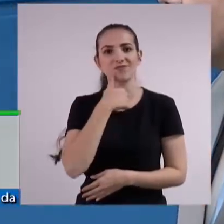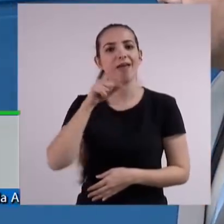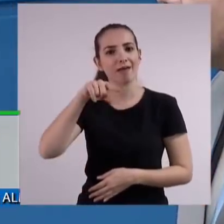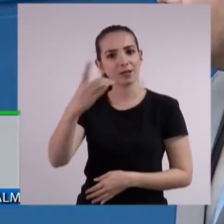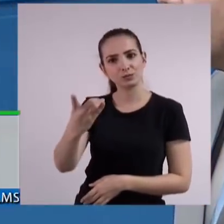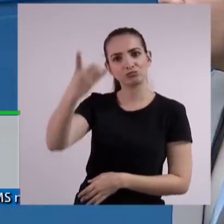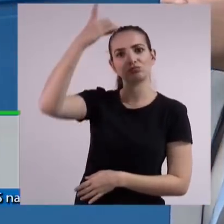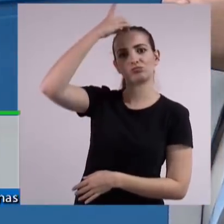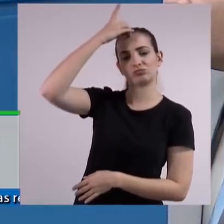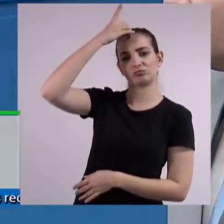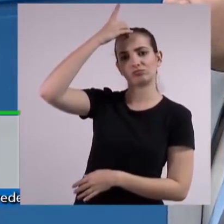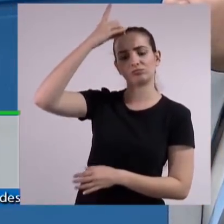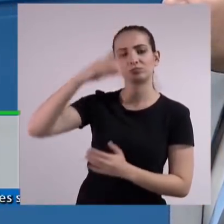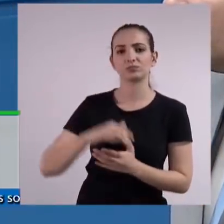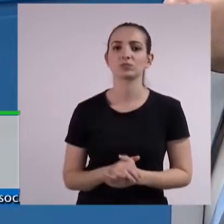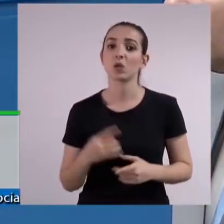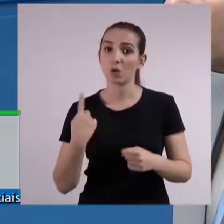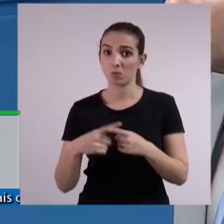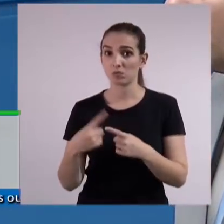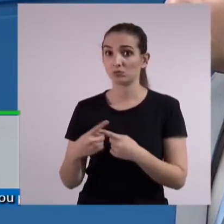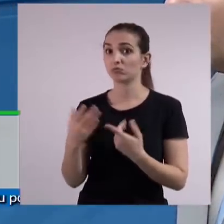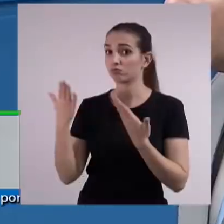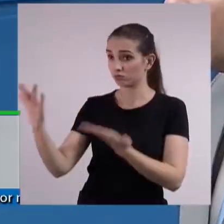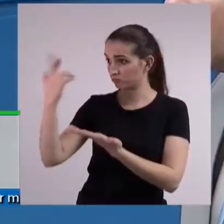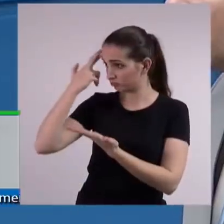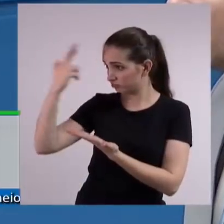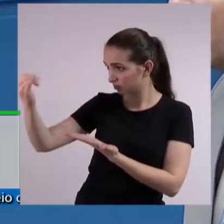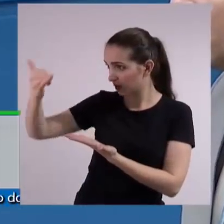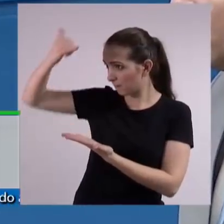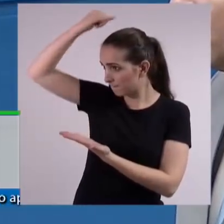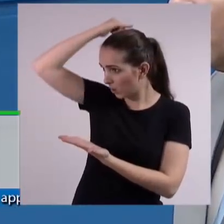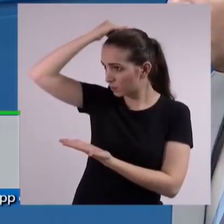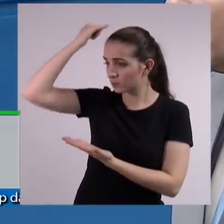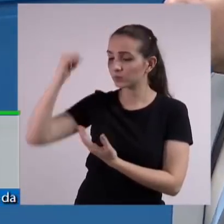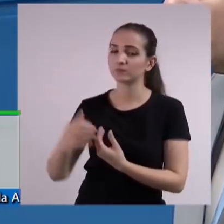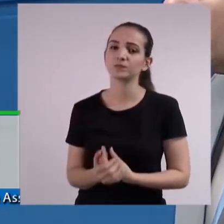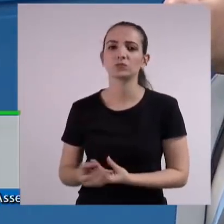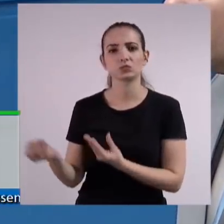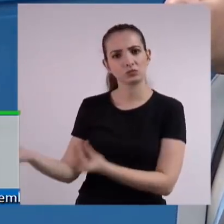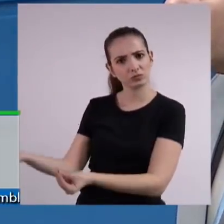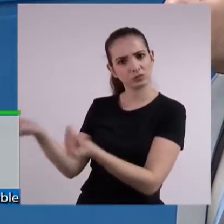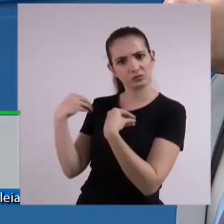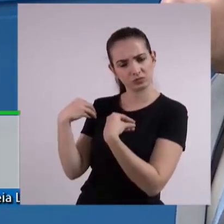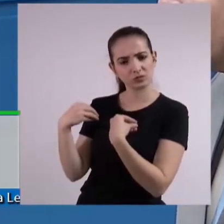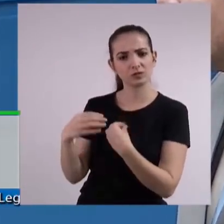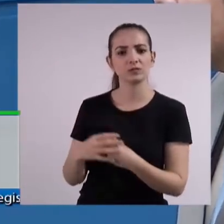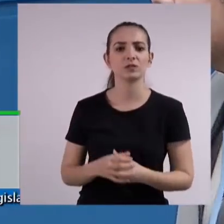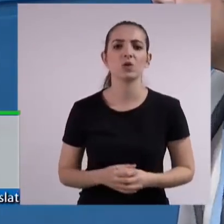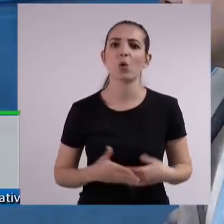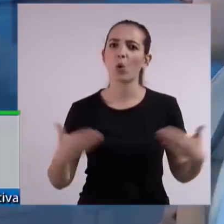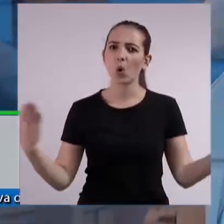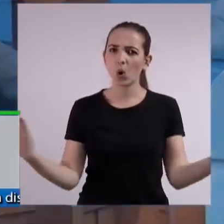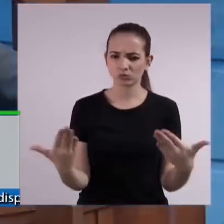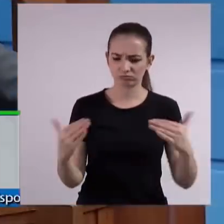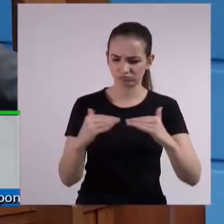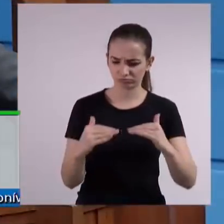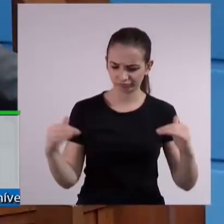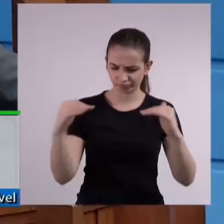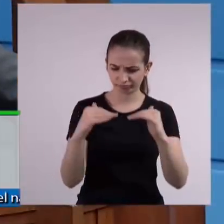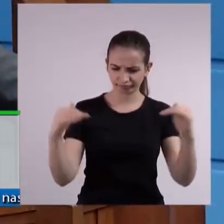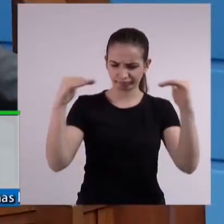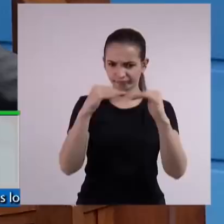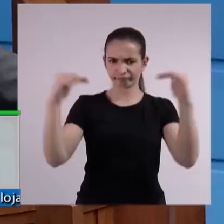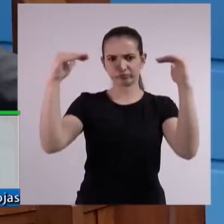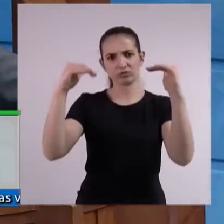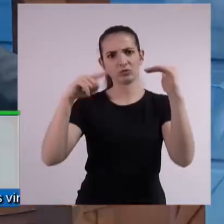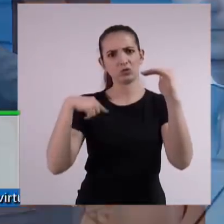virtude. Vossa Excelência nos colocou num patamar hoje